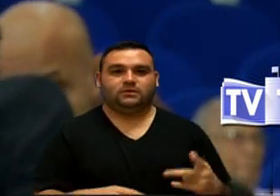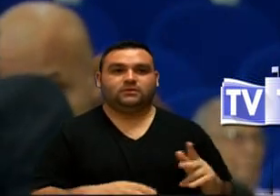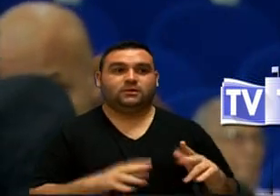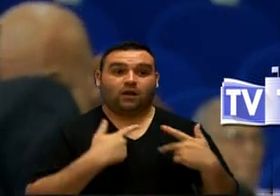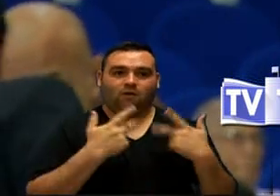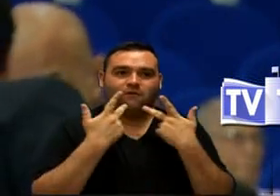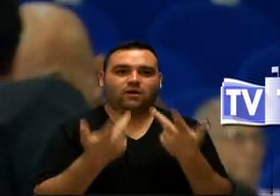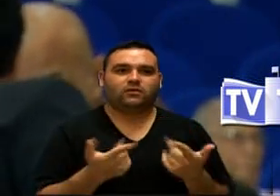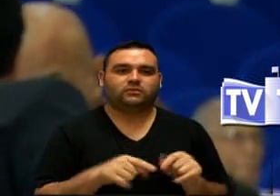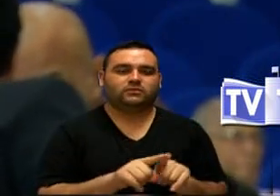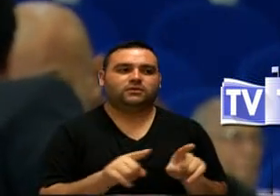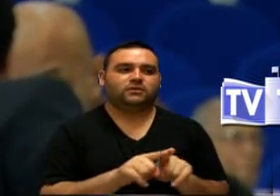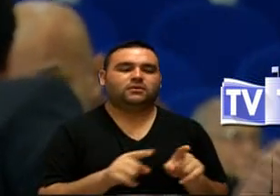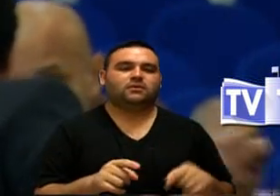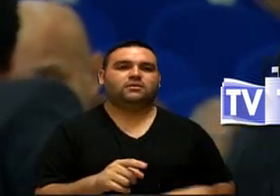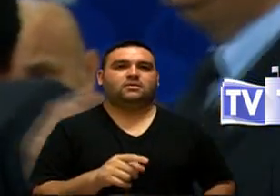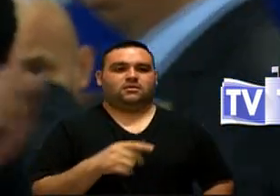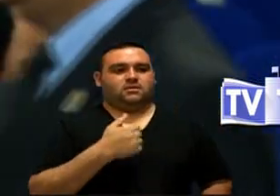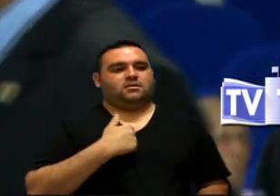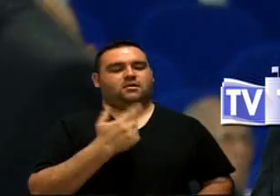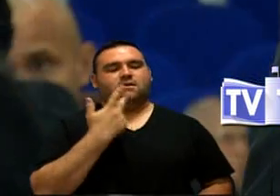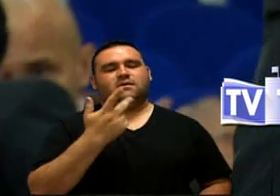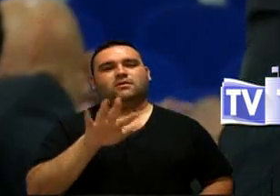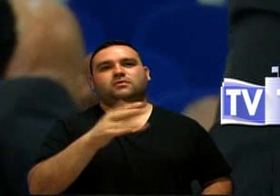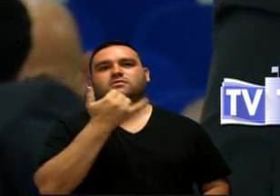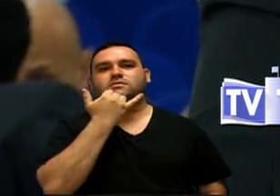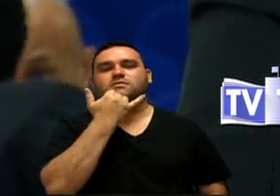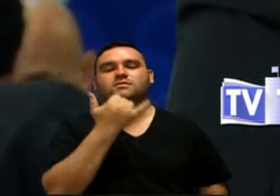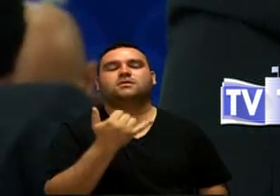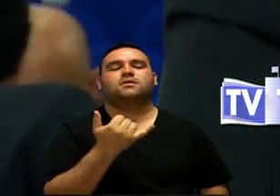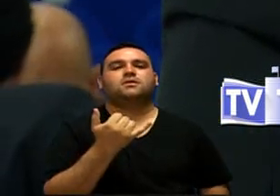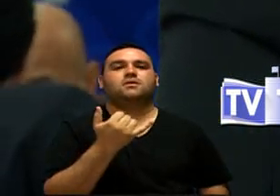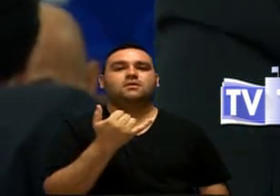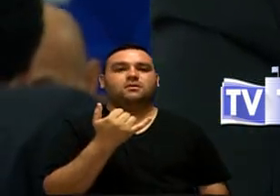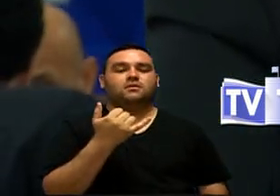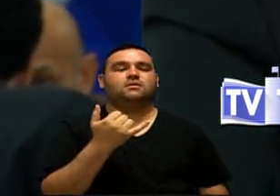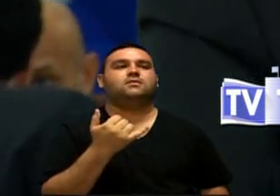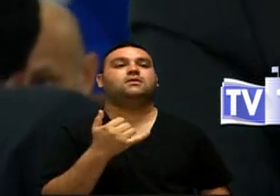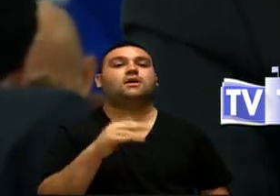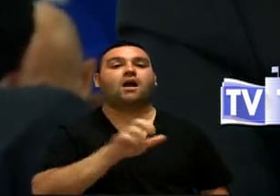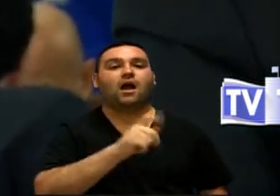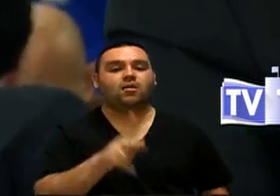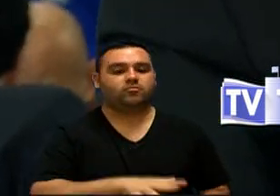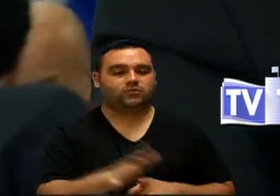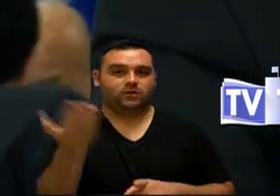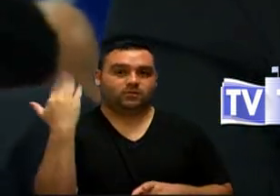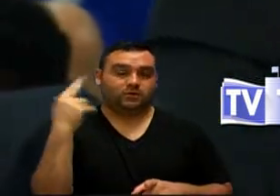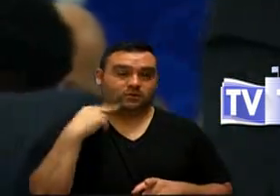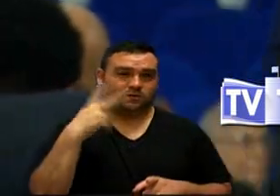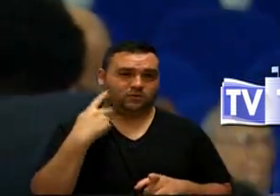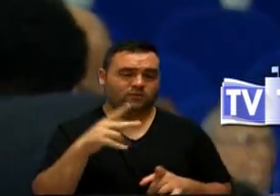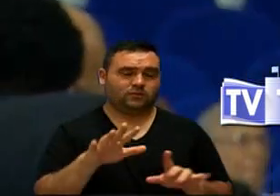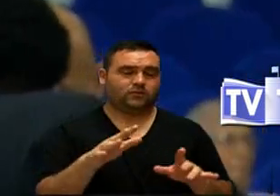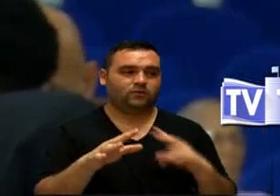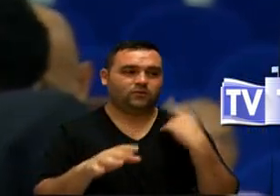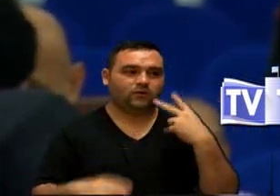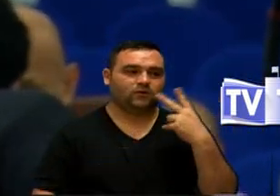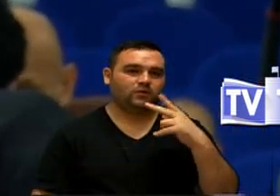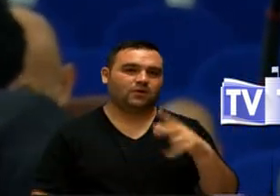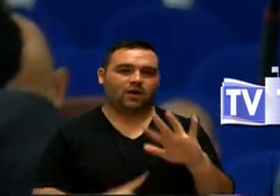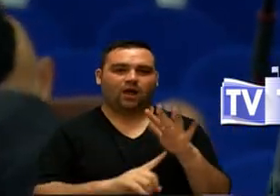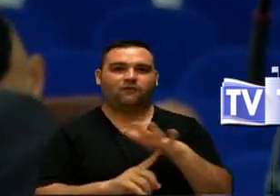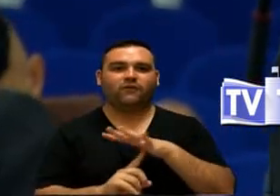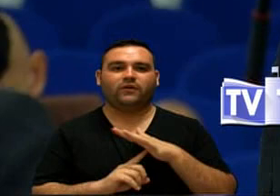Presidente, eu estou falando. Dá garantia da minha Irineu, palavra. O senhor me desculpe. Presidente, na audiência pública da Feira